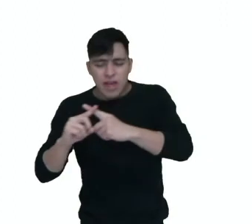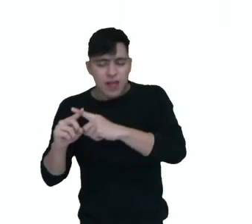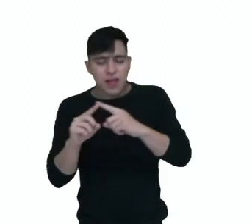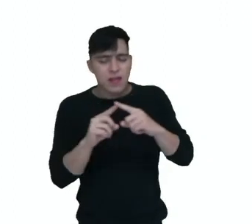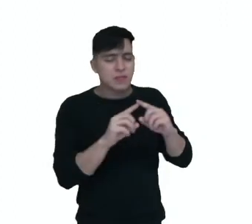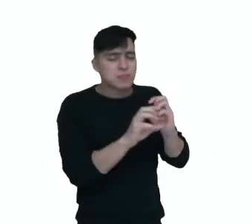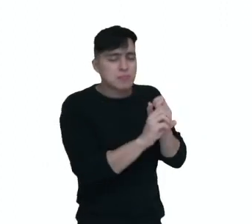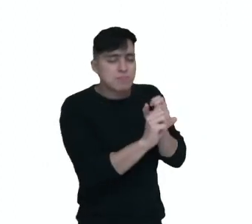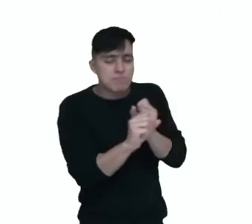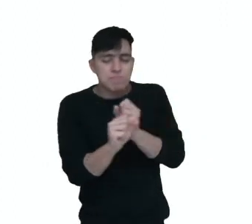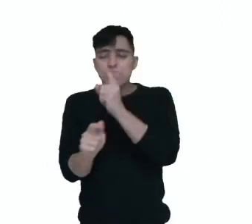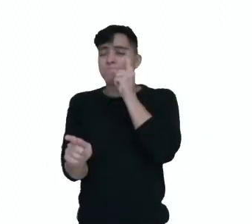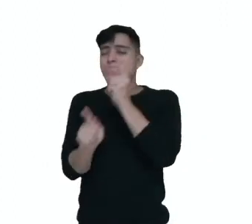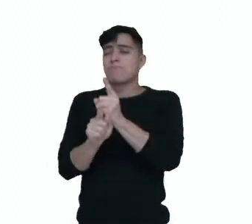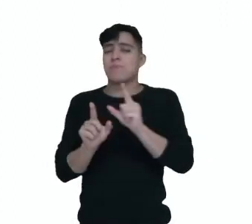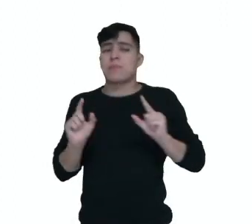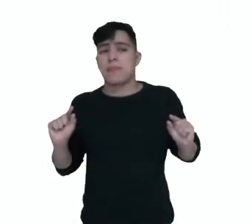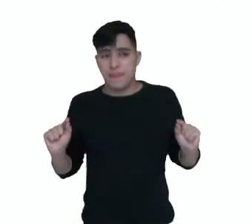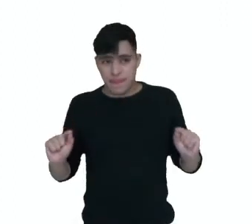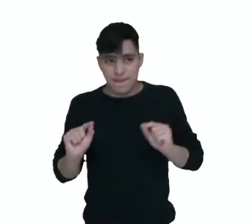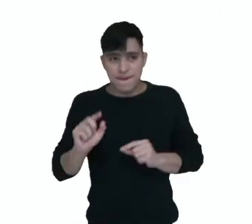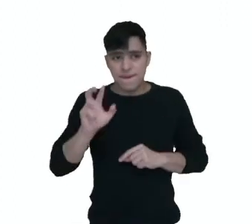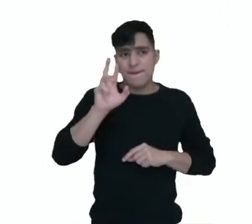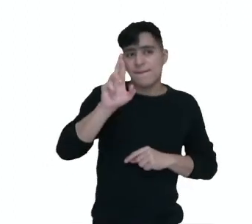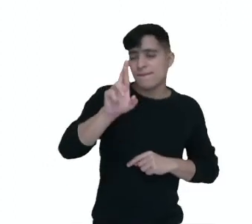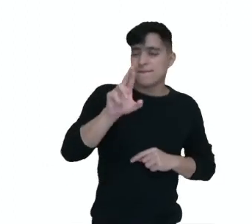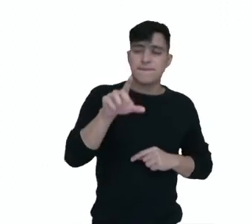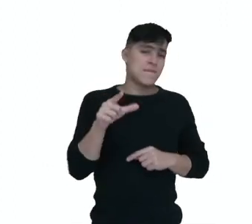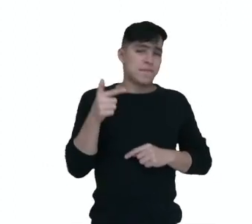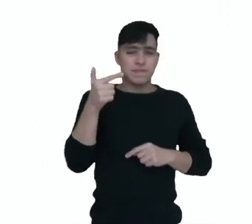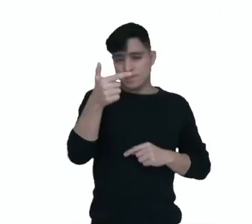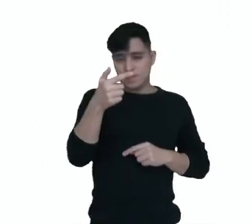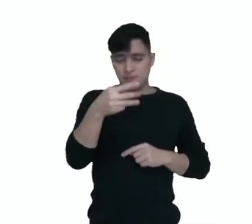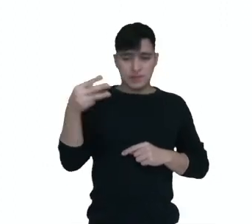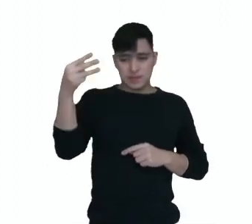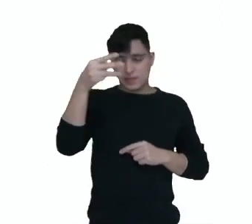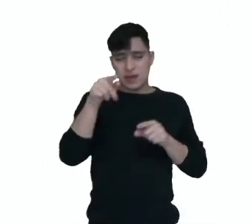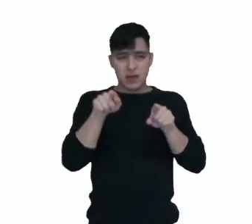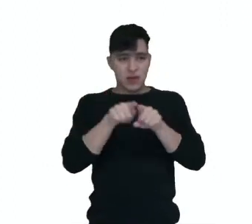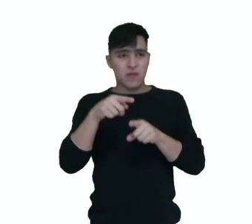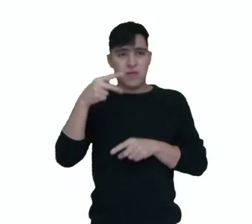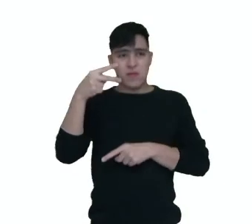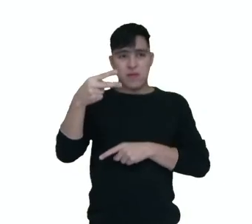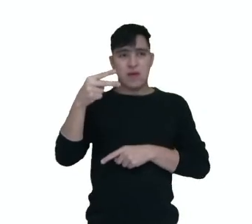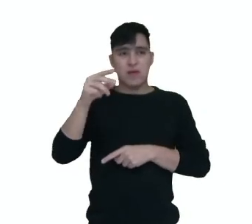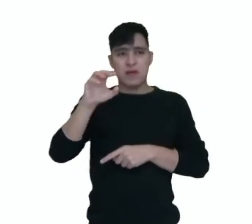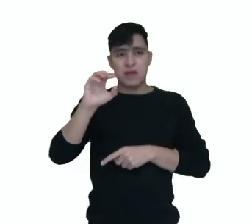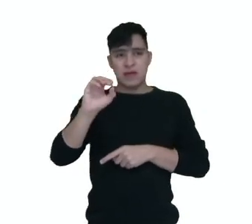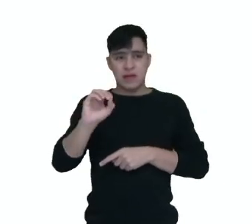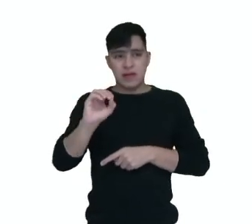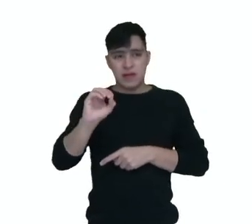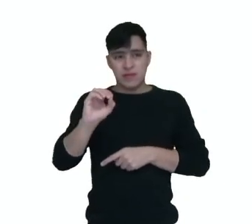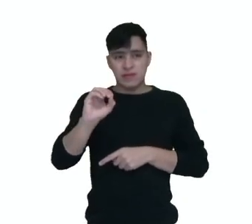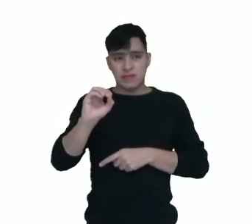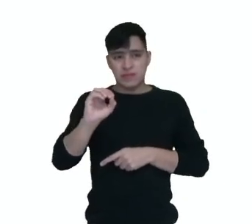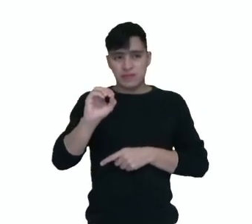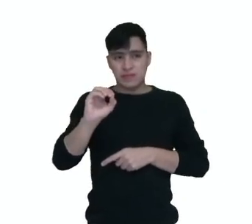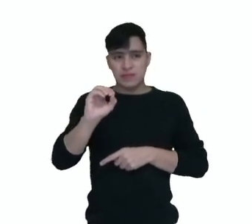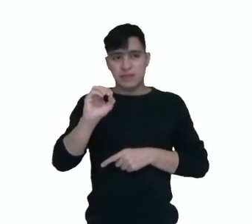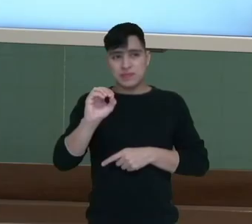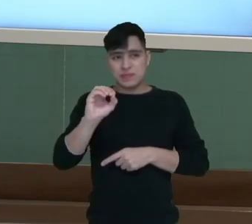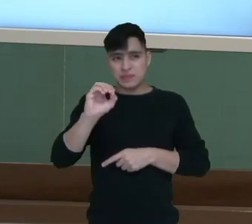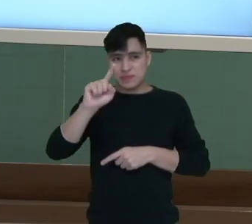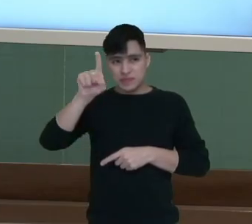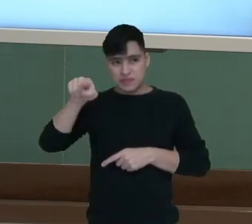achar o seguinte, que R2 ao cubo é igual a 0,2 vezes 10 na 24. Só que aí,